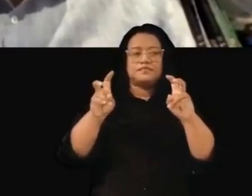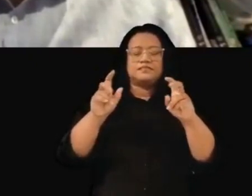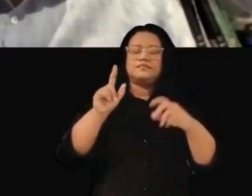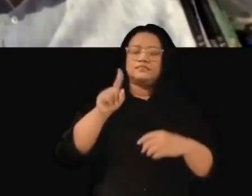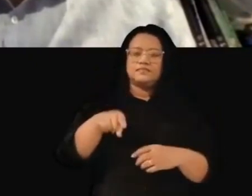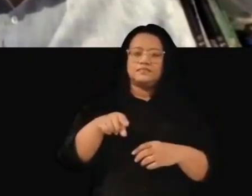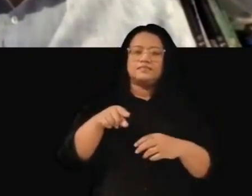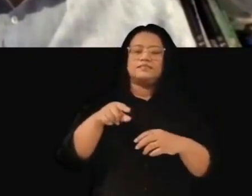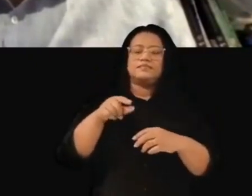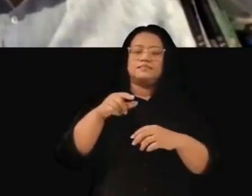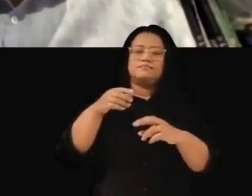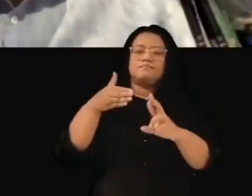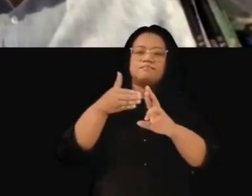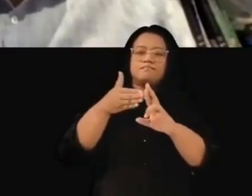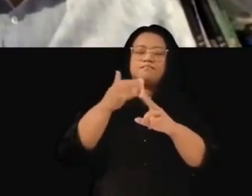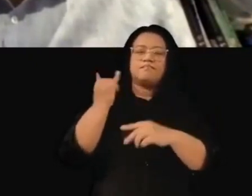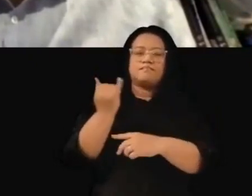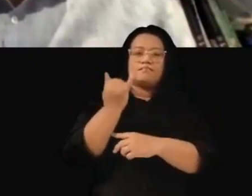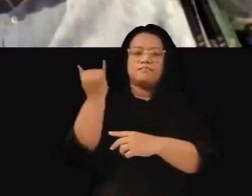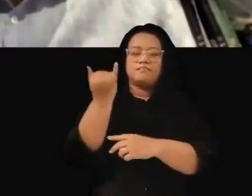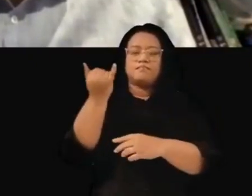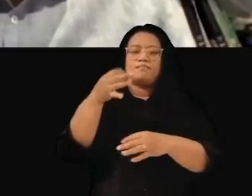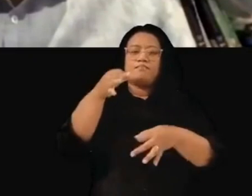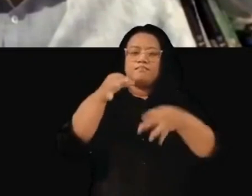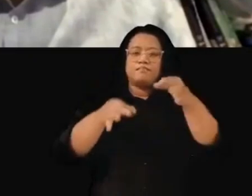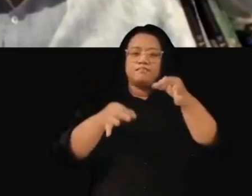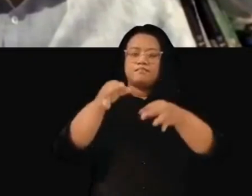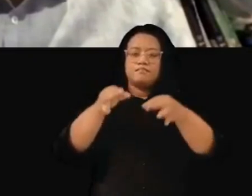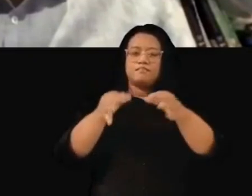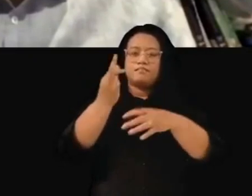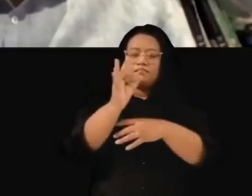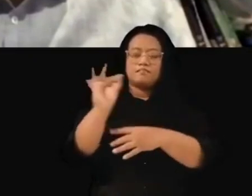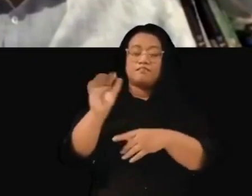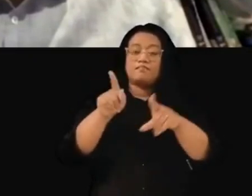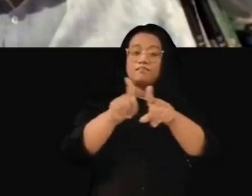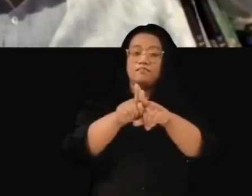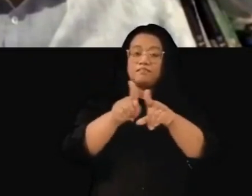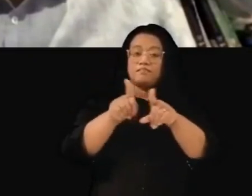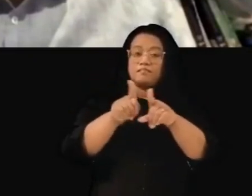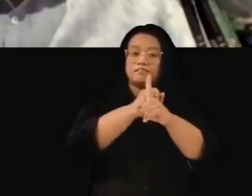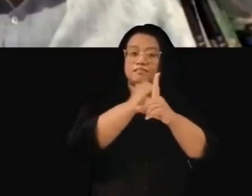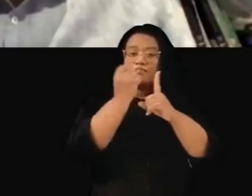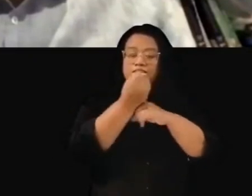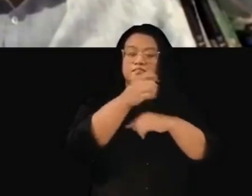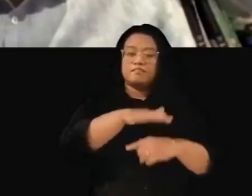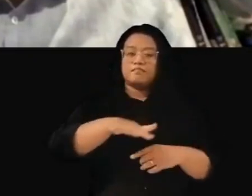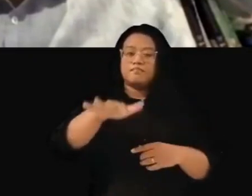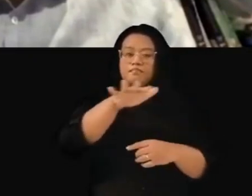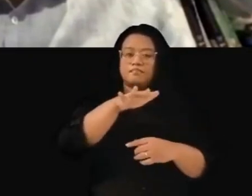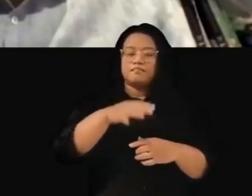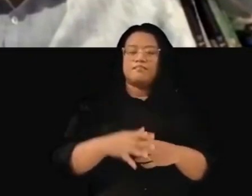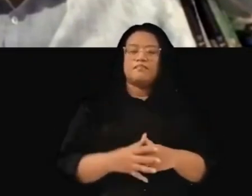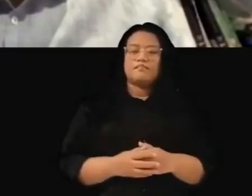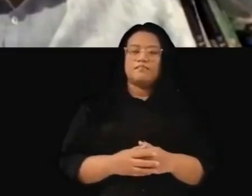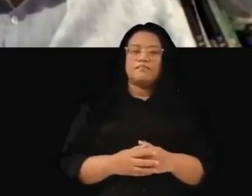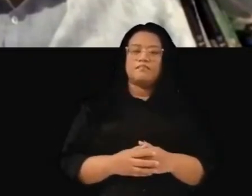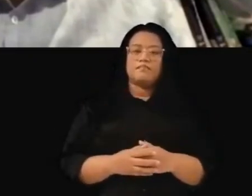bastante relevante para a Justiça Federal e para a sociedade. E eu